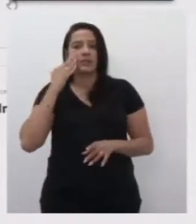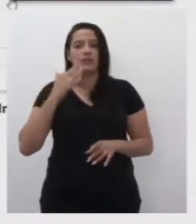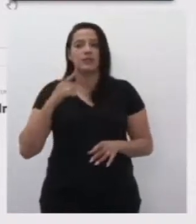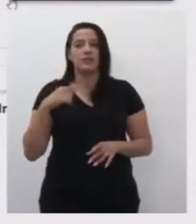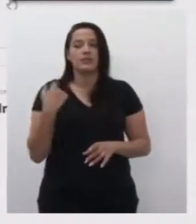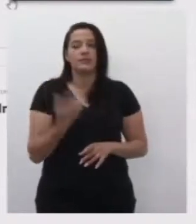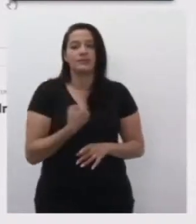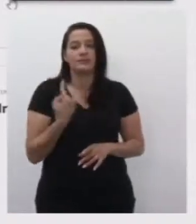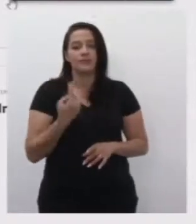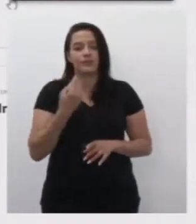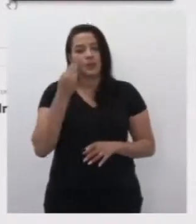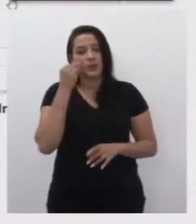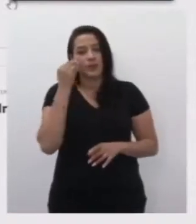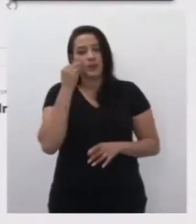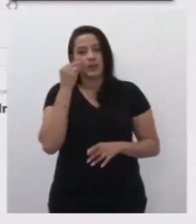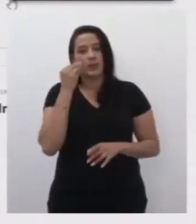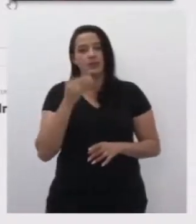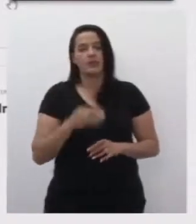gente está